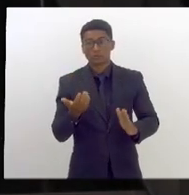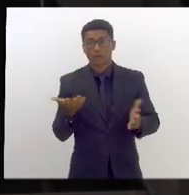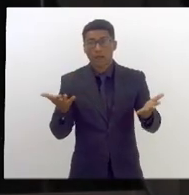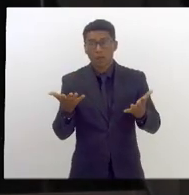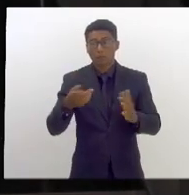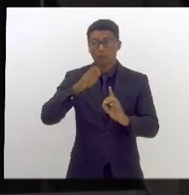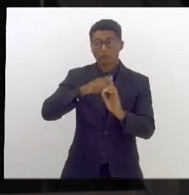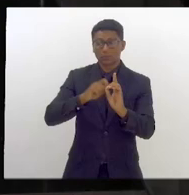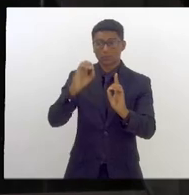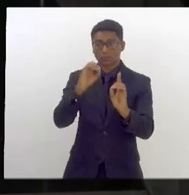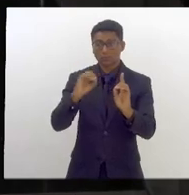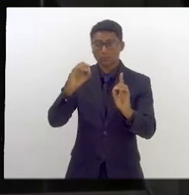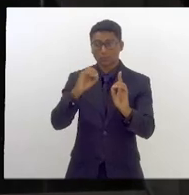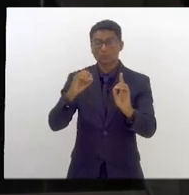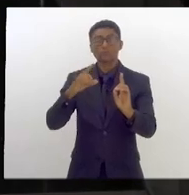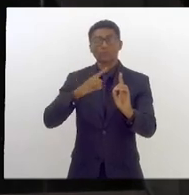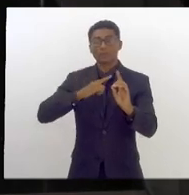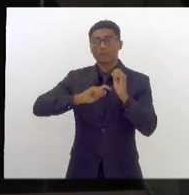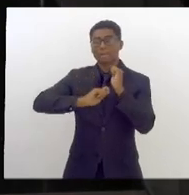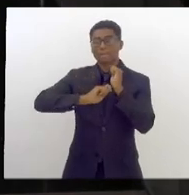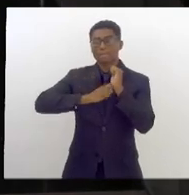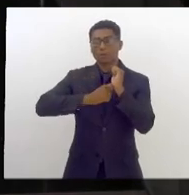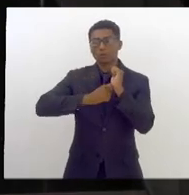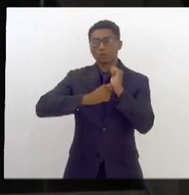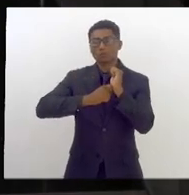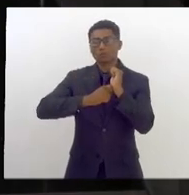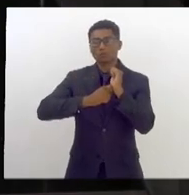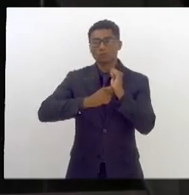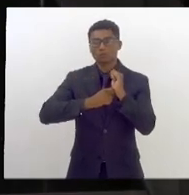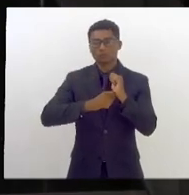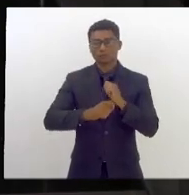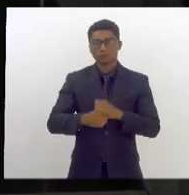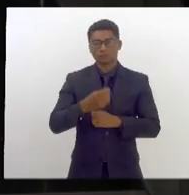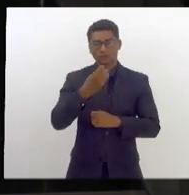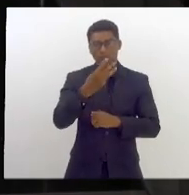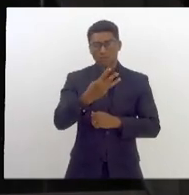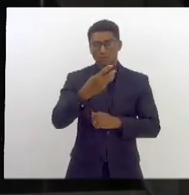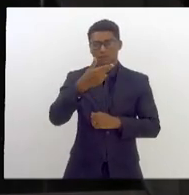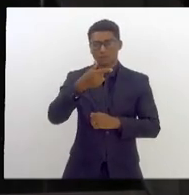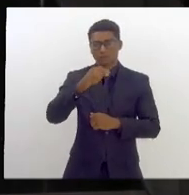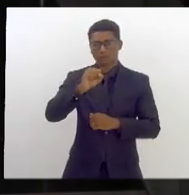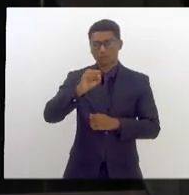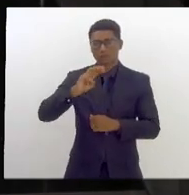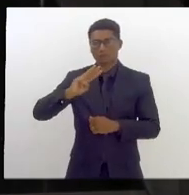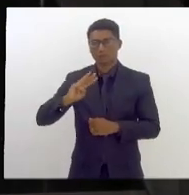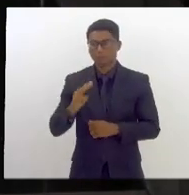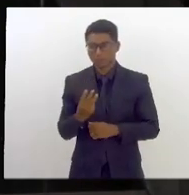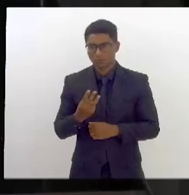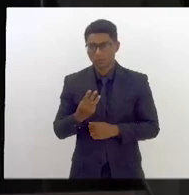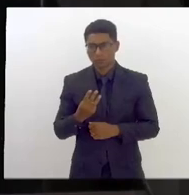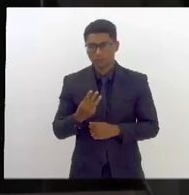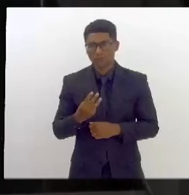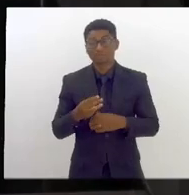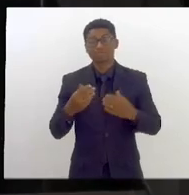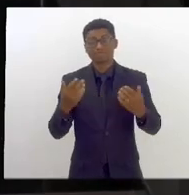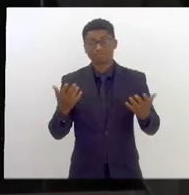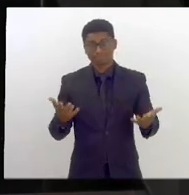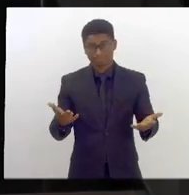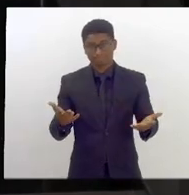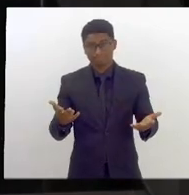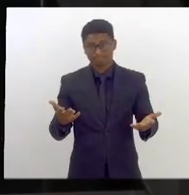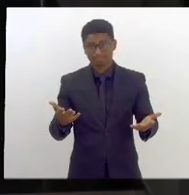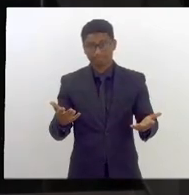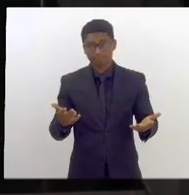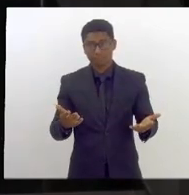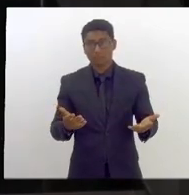outubro houve um bloqueio de 320 de outros 328 milhões que dá da grita geral Esse foi